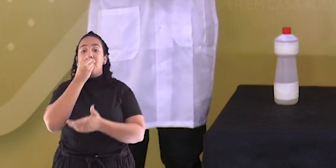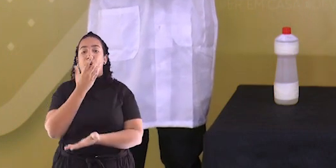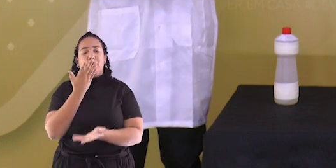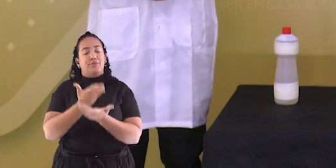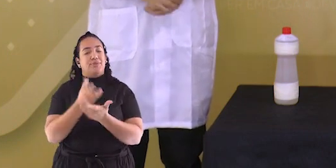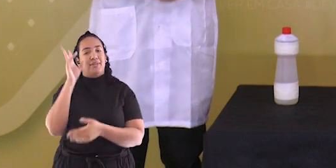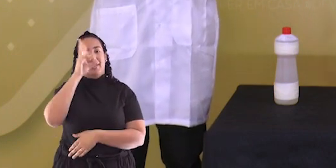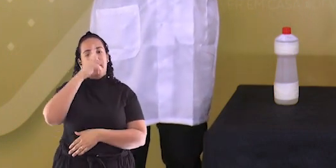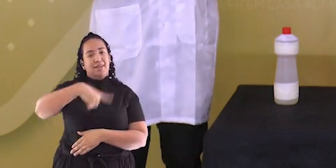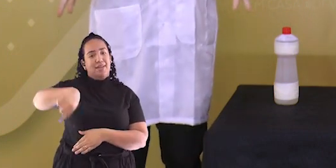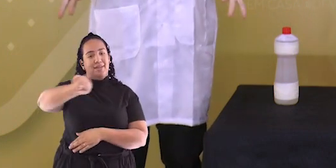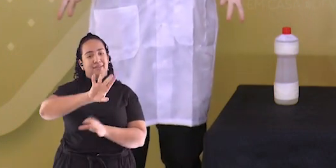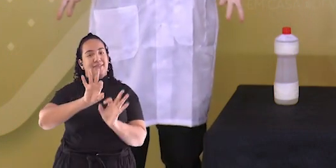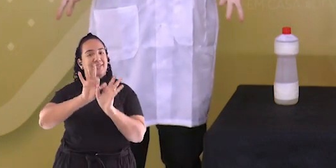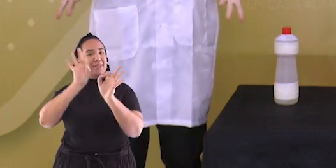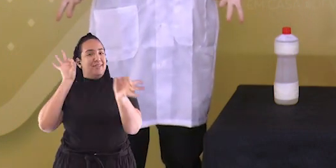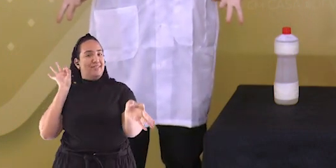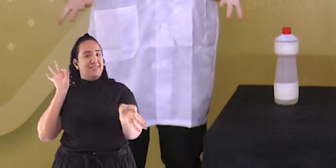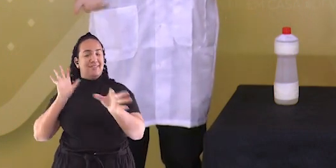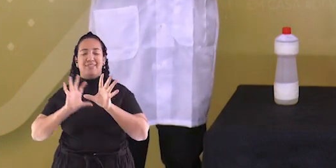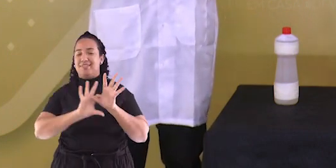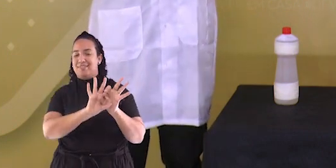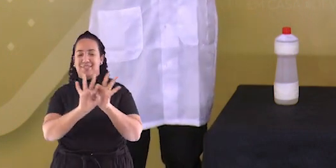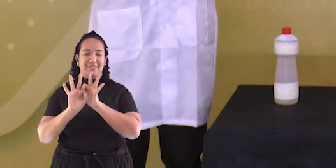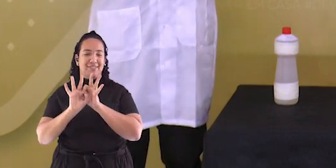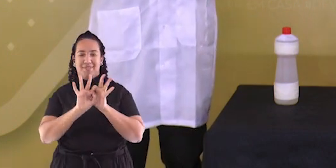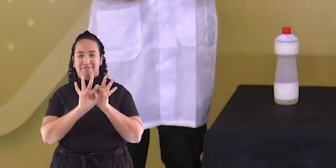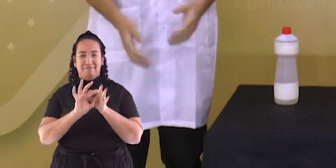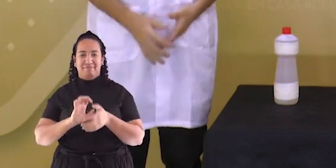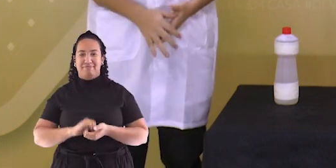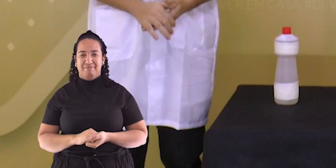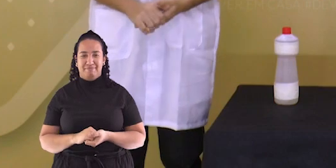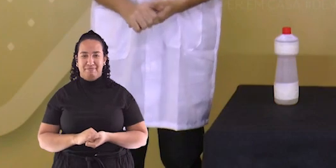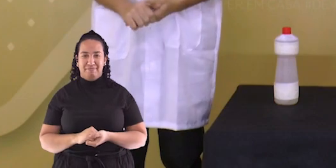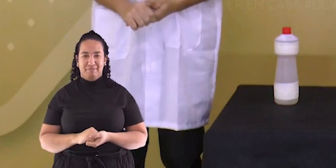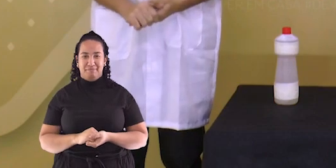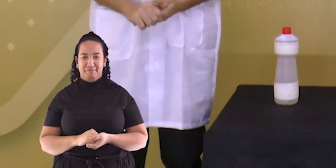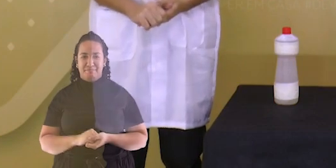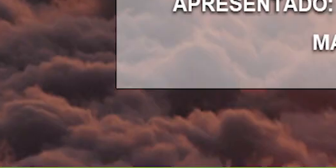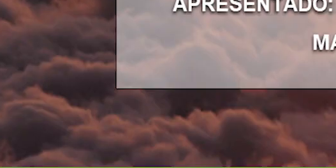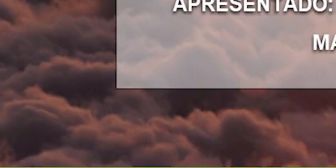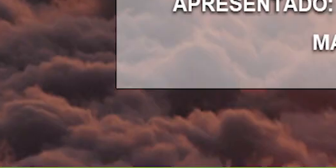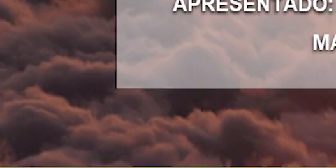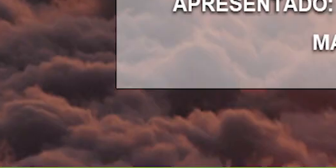estudos e não se esqueçam, Mesmo distantes, estamos juntos!